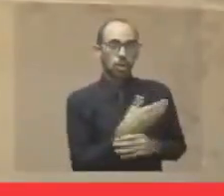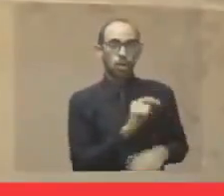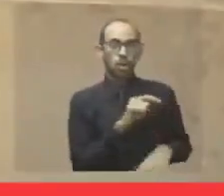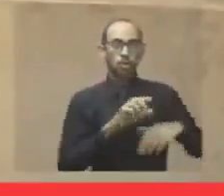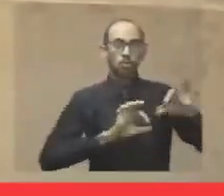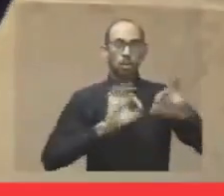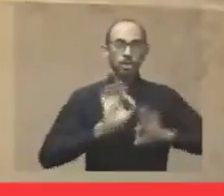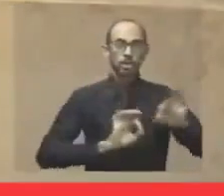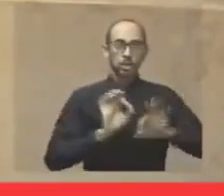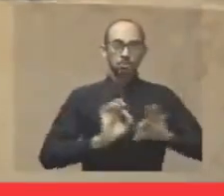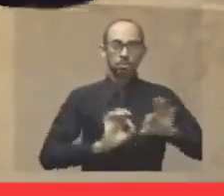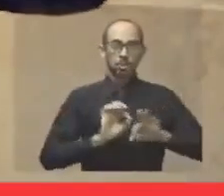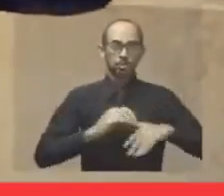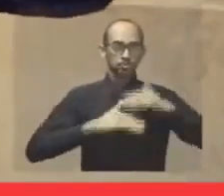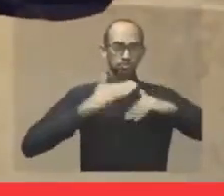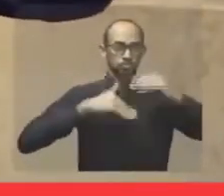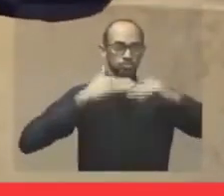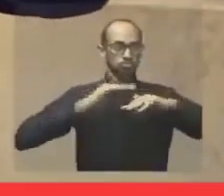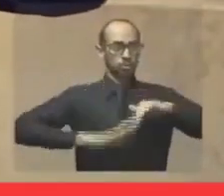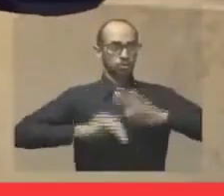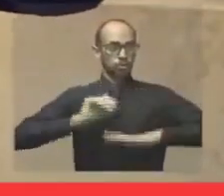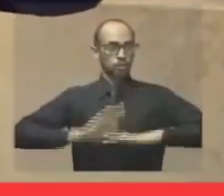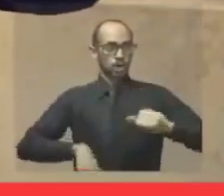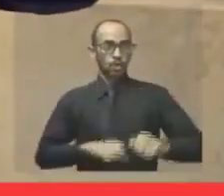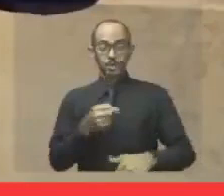esse projeto passasse hoje aqui,